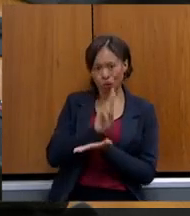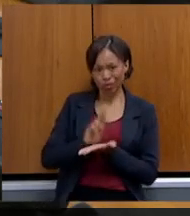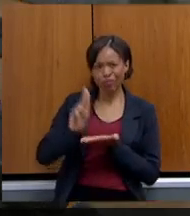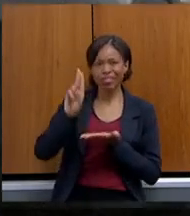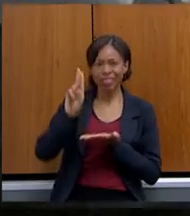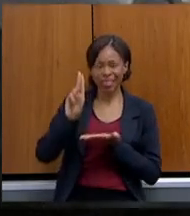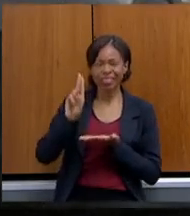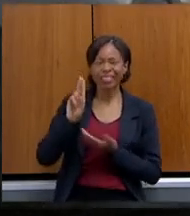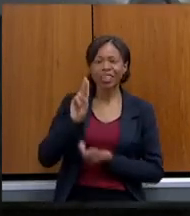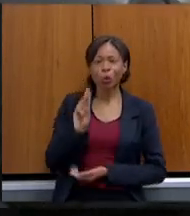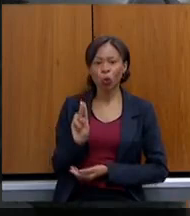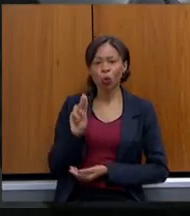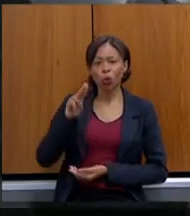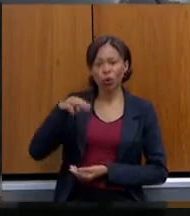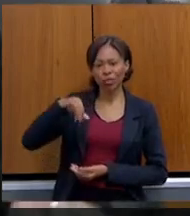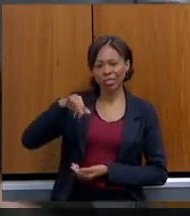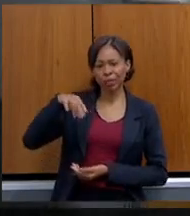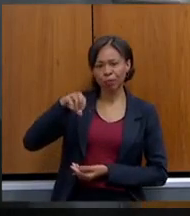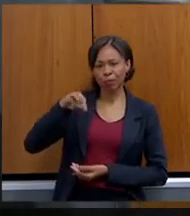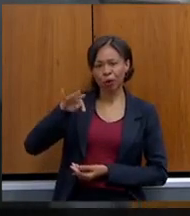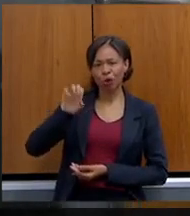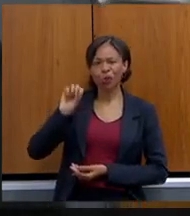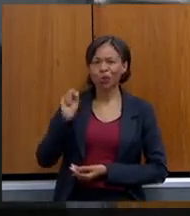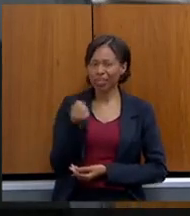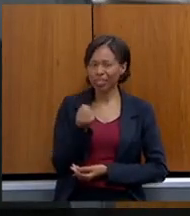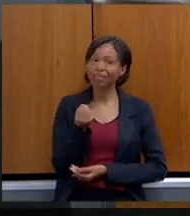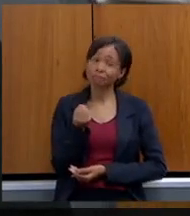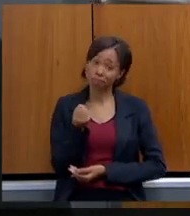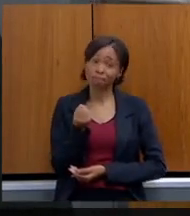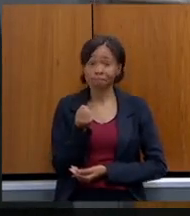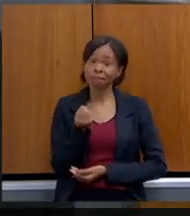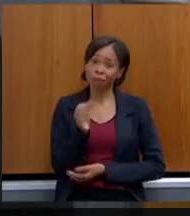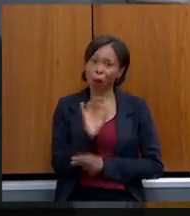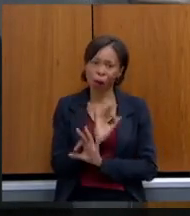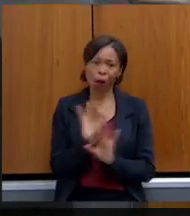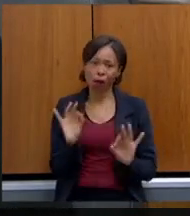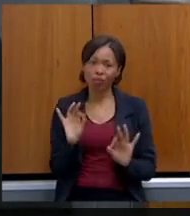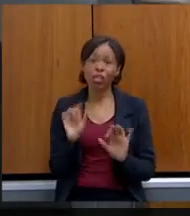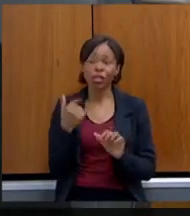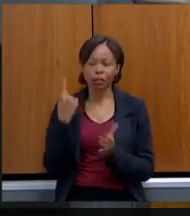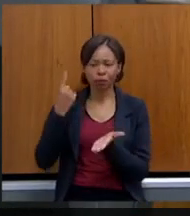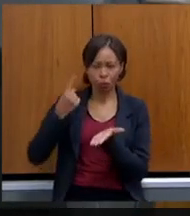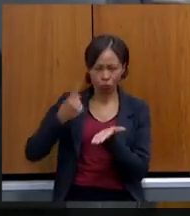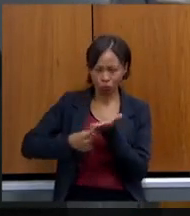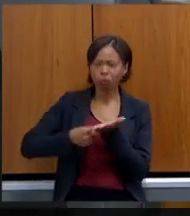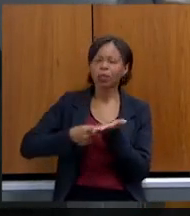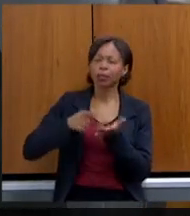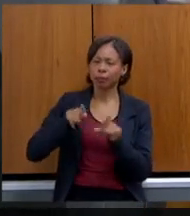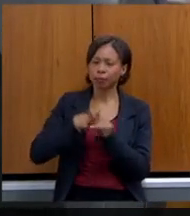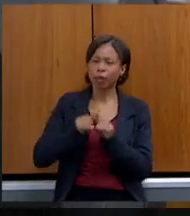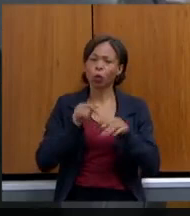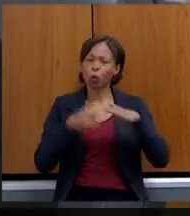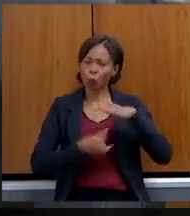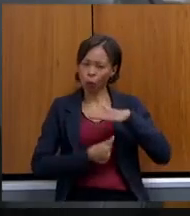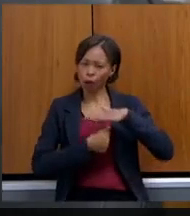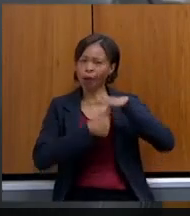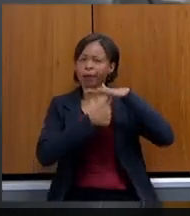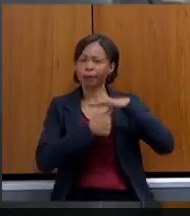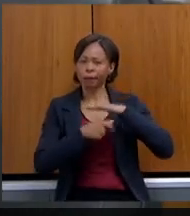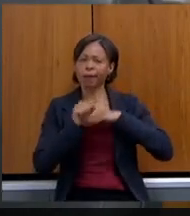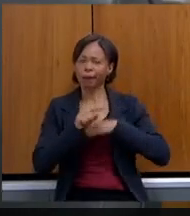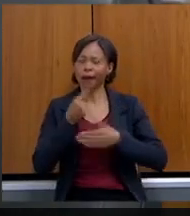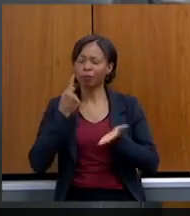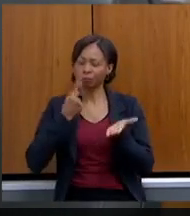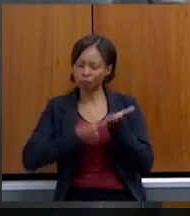nada como né uma combinação é já saiu daqui já combinamos também com o reitor e com